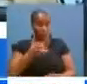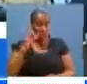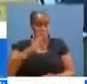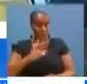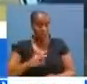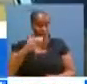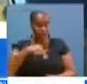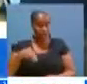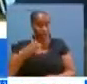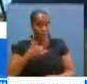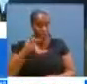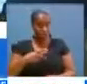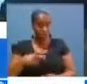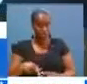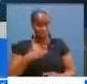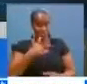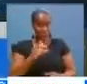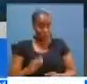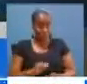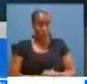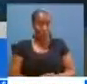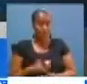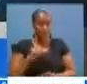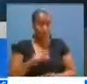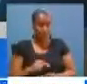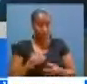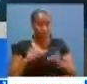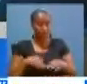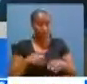de euros extraídos do Trust Fund, ora extinto, e também outros recursos.